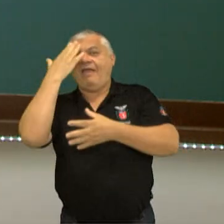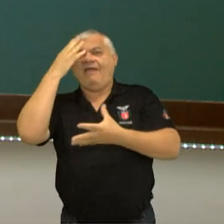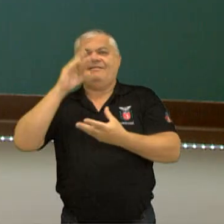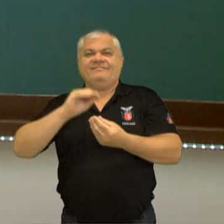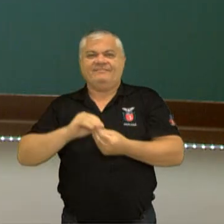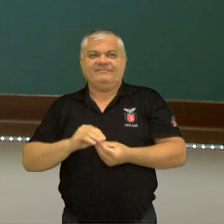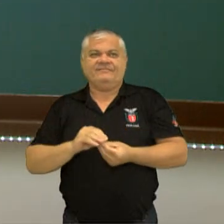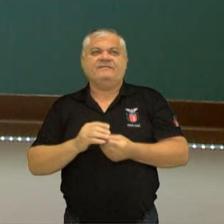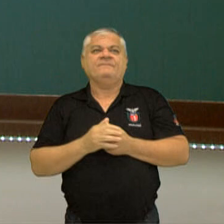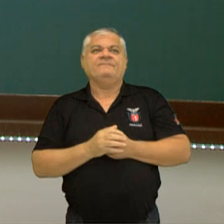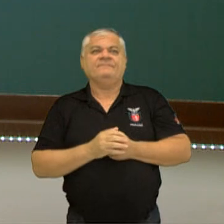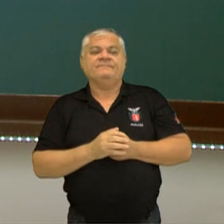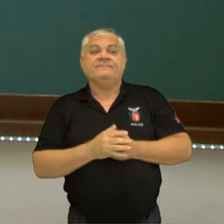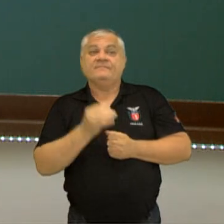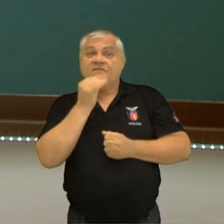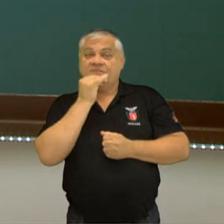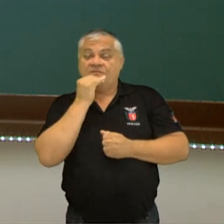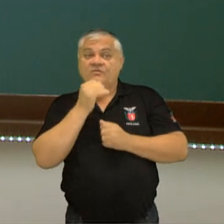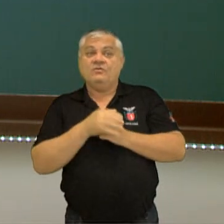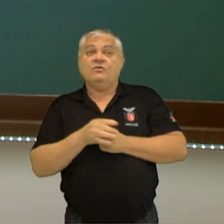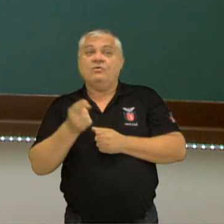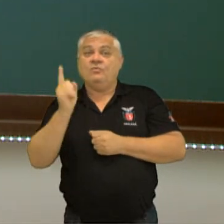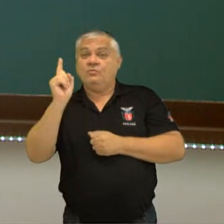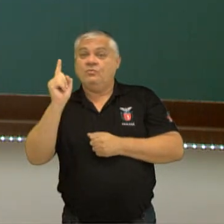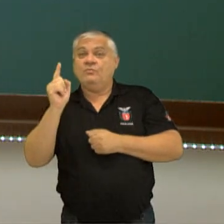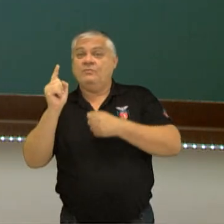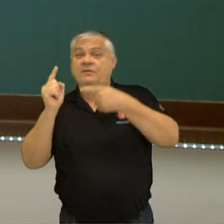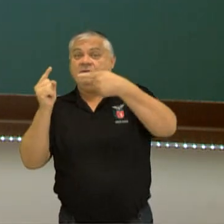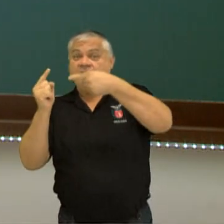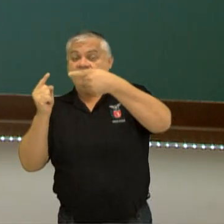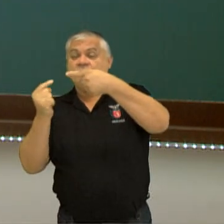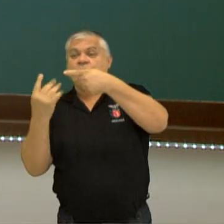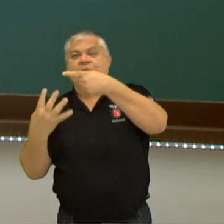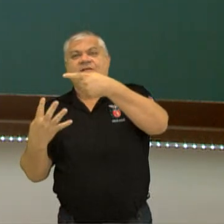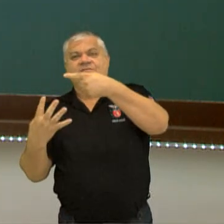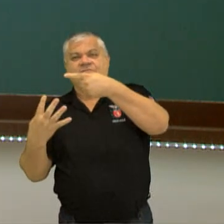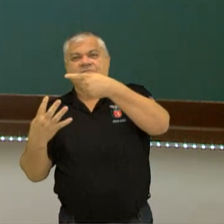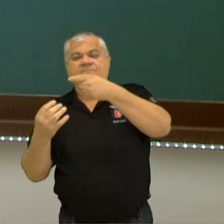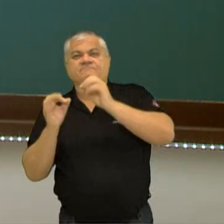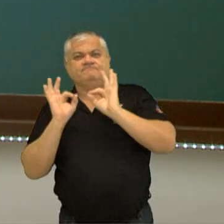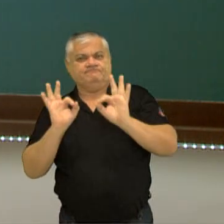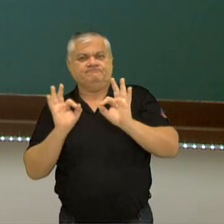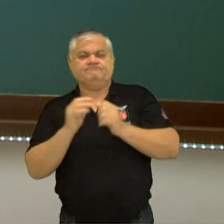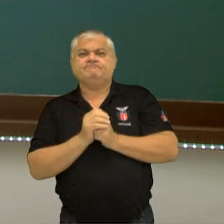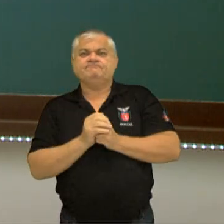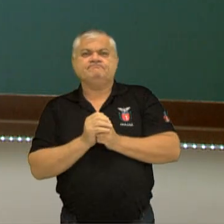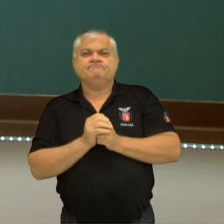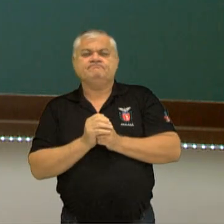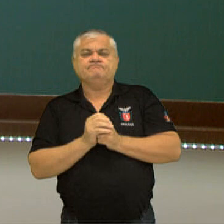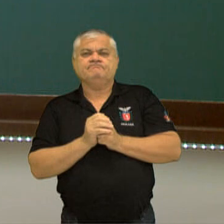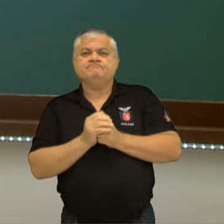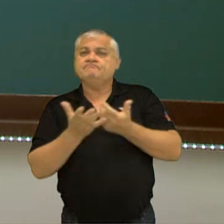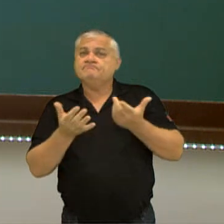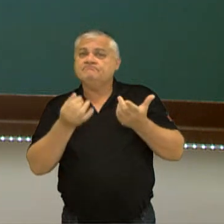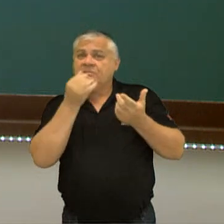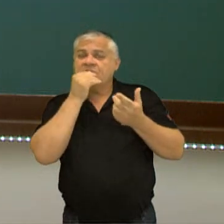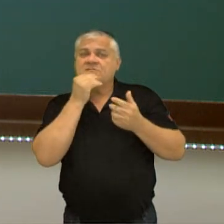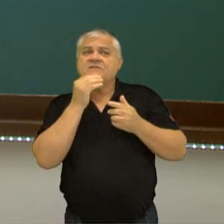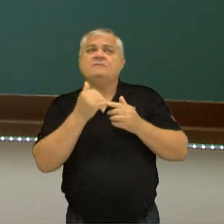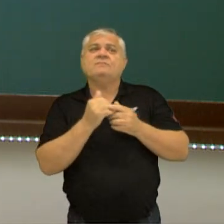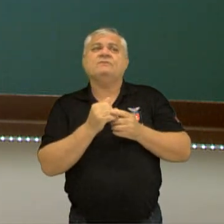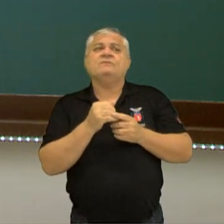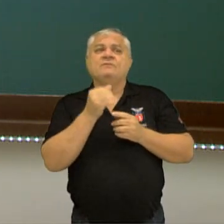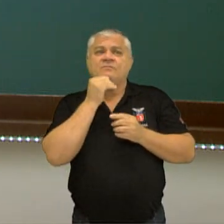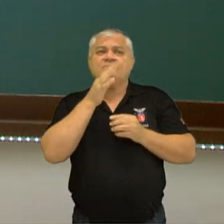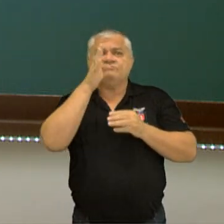Então, ficou cosseno ao quadrado do ângulo é igual a 1 menos 1/4. Subtração de duas frações, mínimo múltiplo